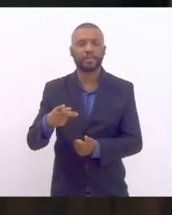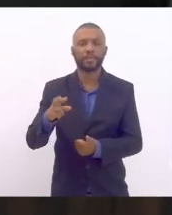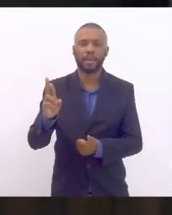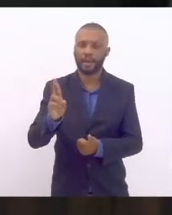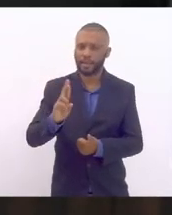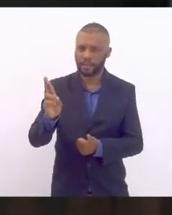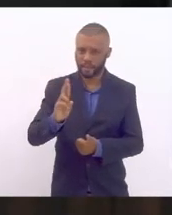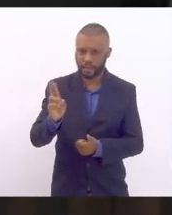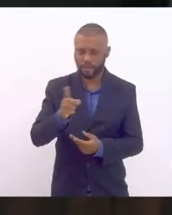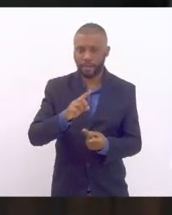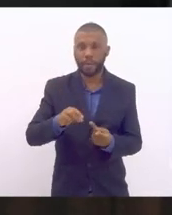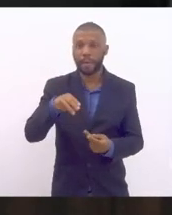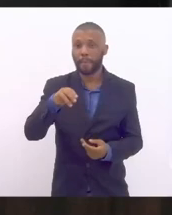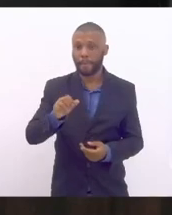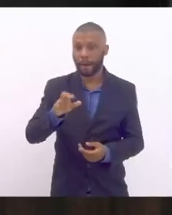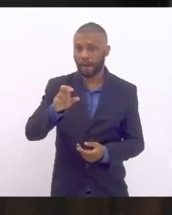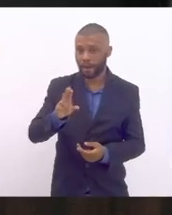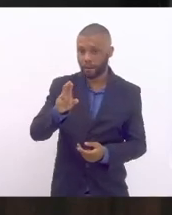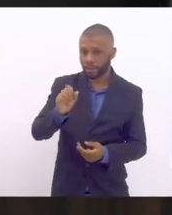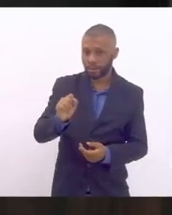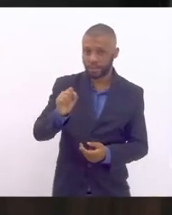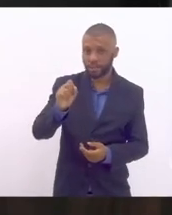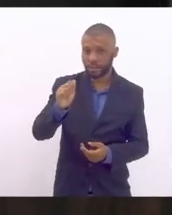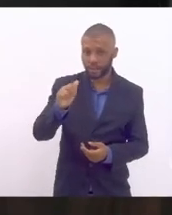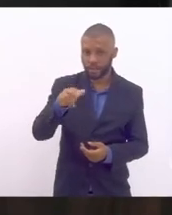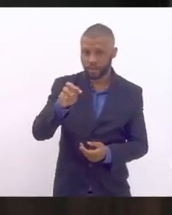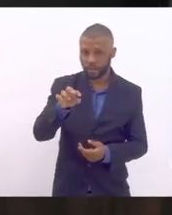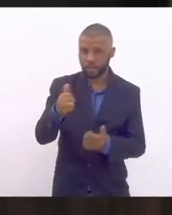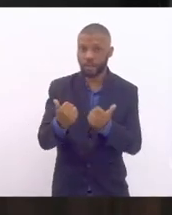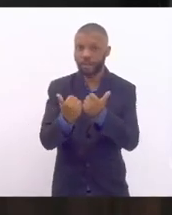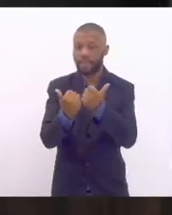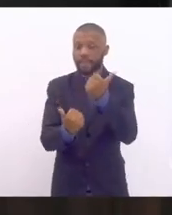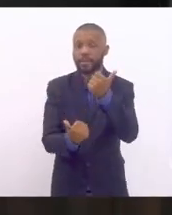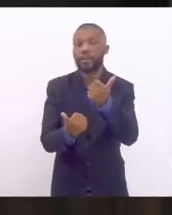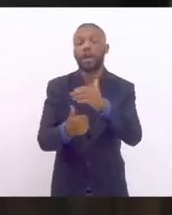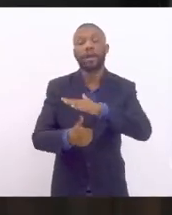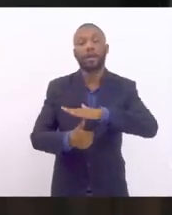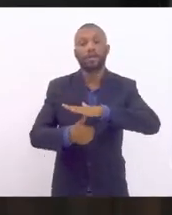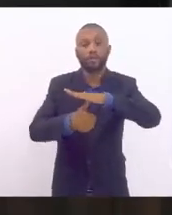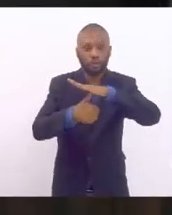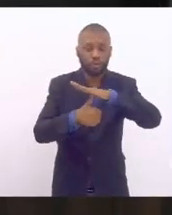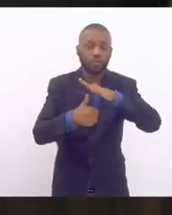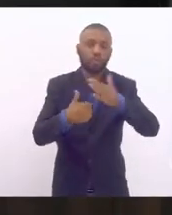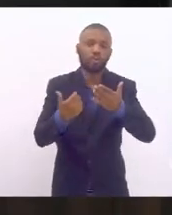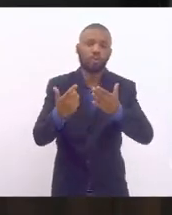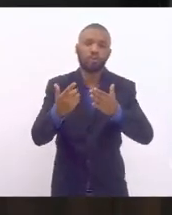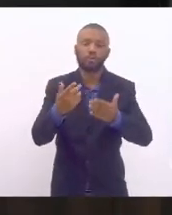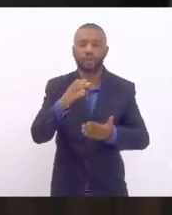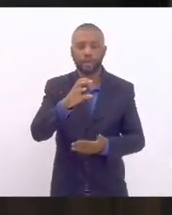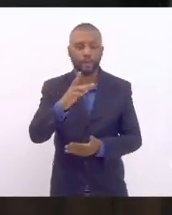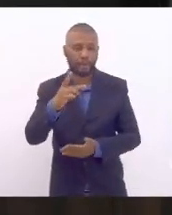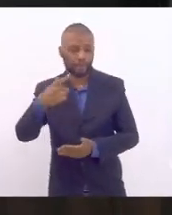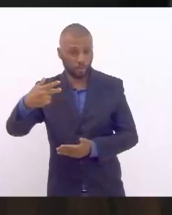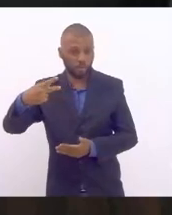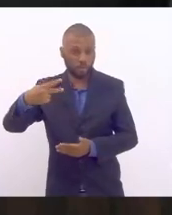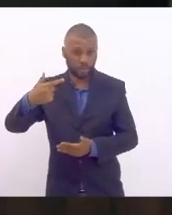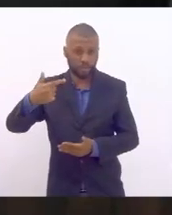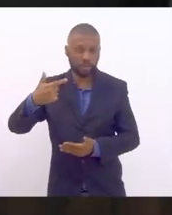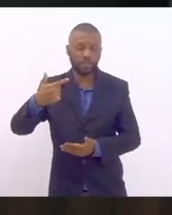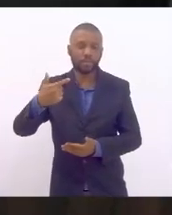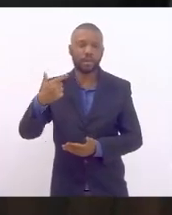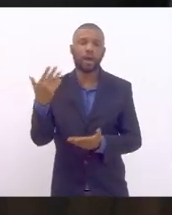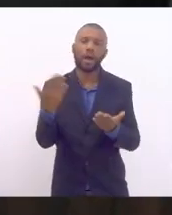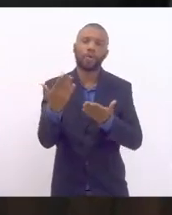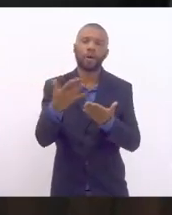Marcos Antônio da Costa vice-reitor do Colégio Pedro Segundo e agora vamos ouvir esse é